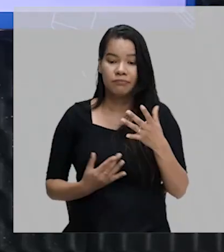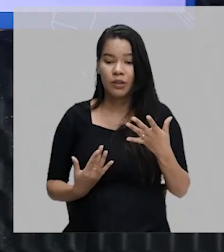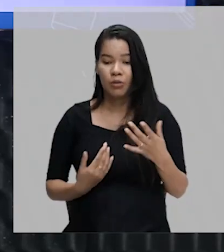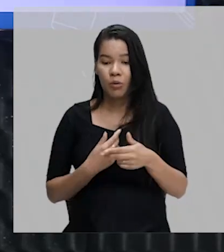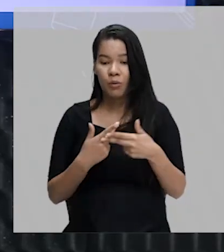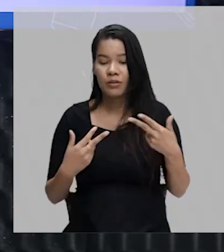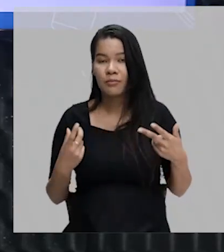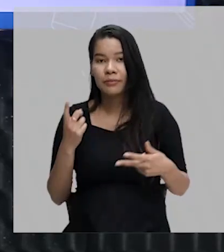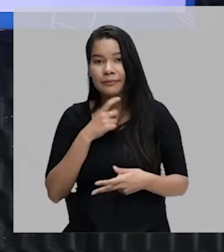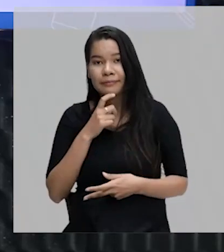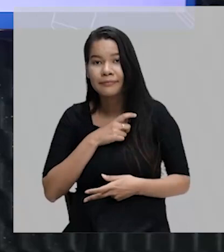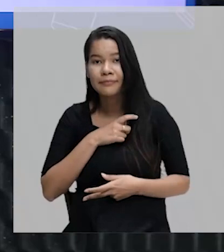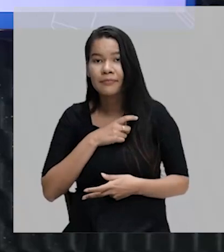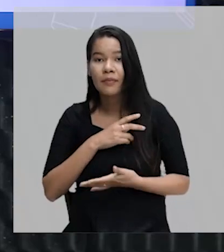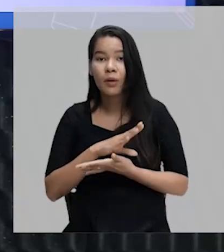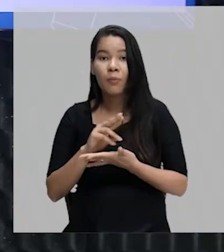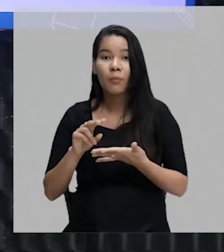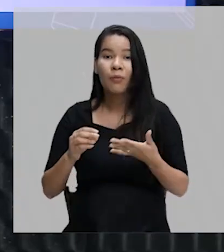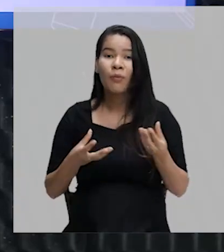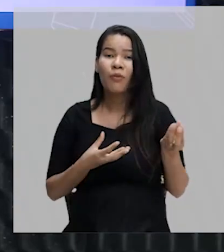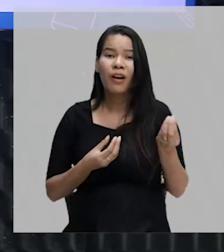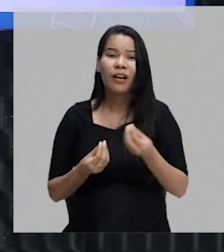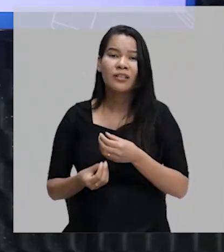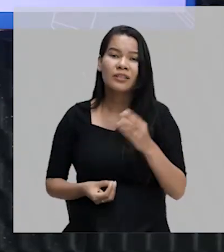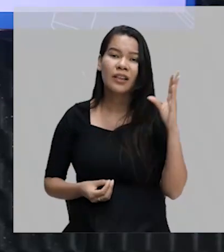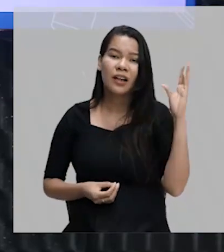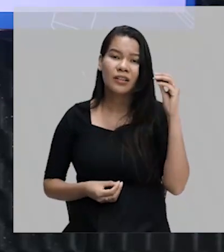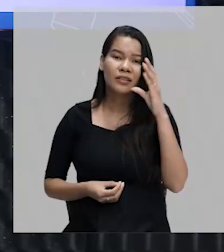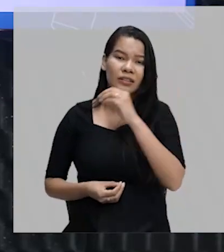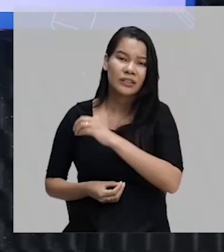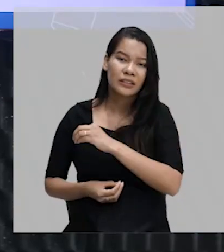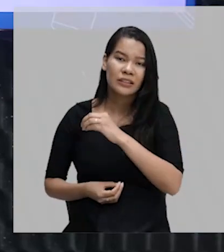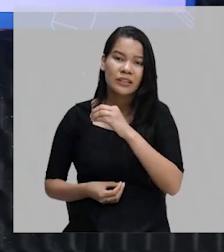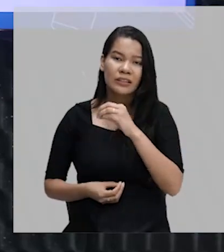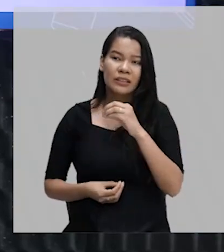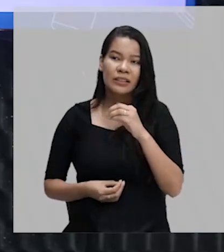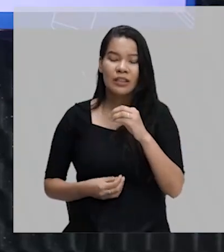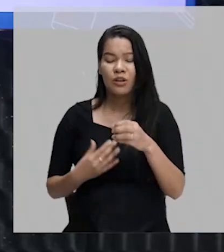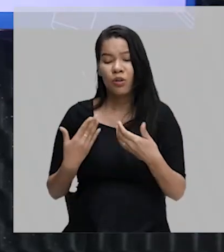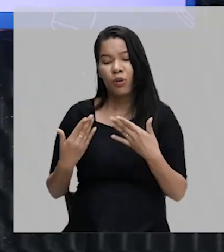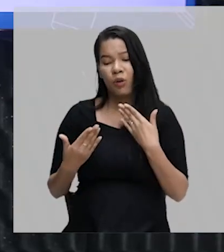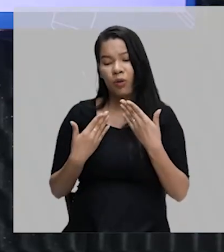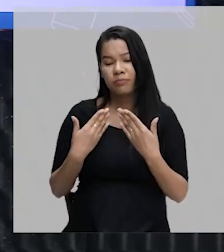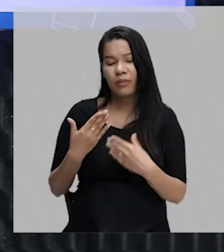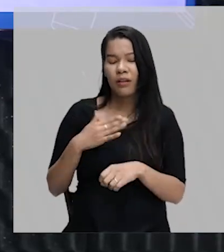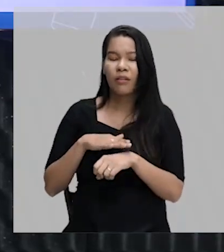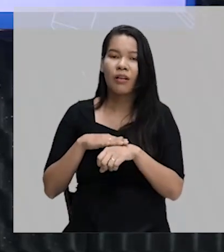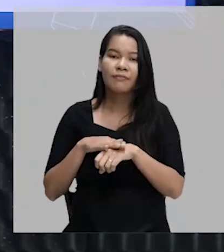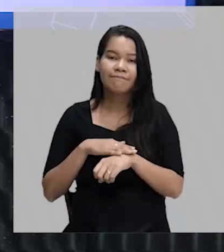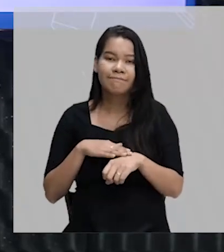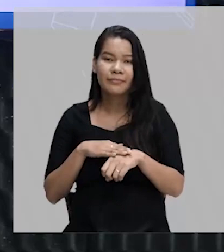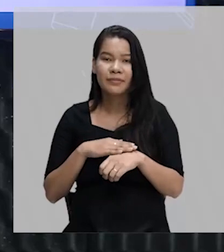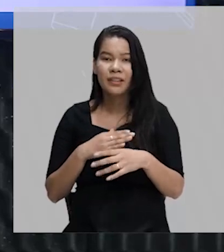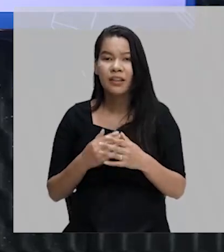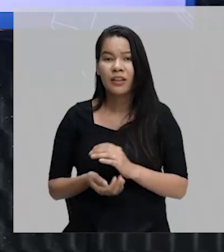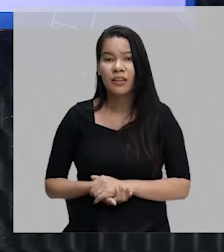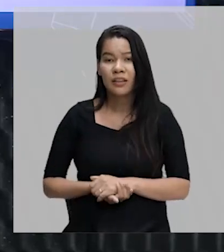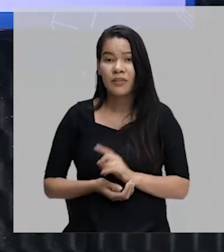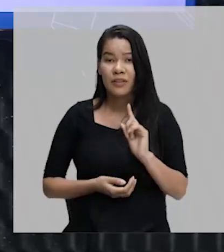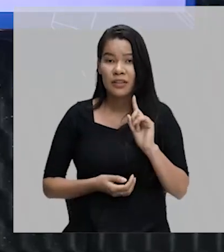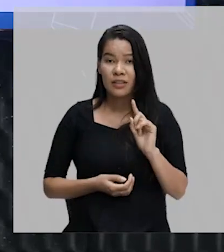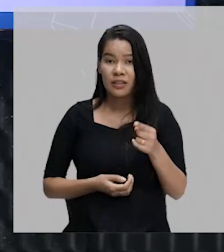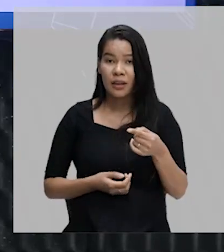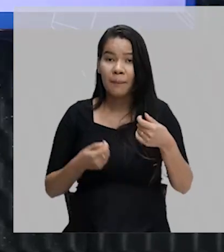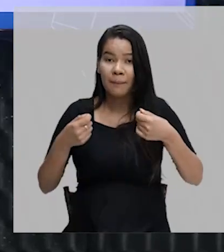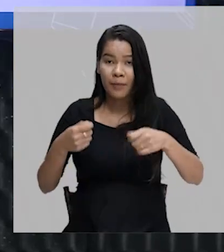falso. Muitos adolescentes entram em salas de bate-papo, tá? E você pode ser